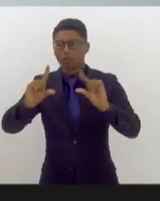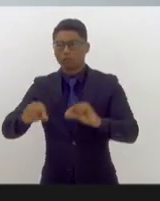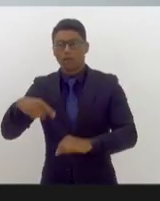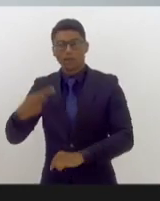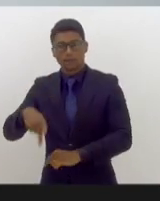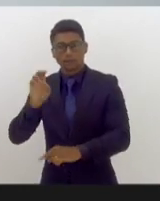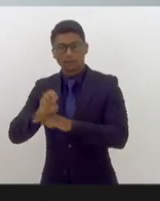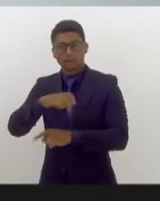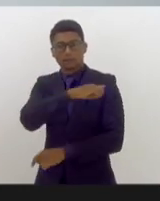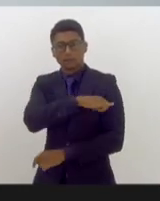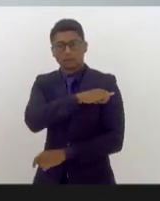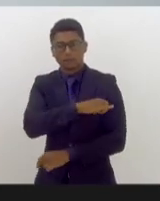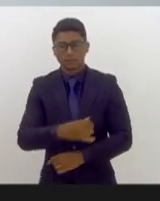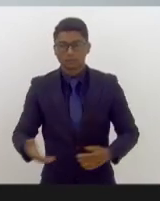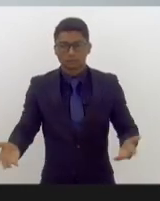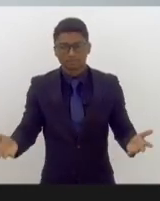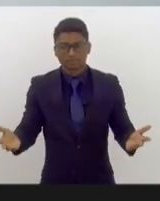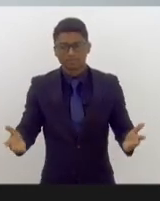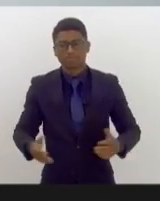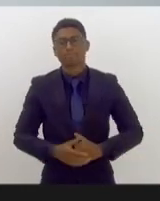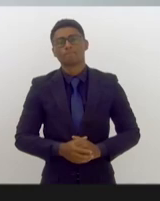Janeiro, e que se